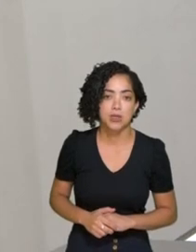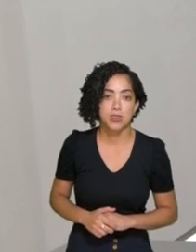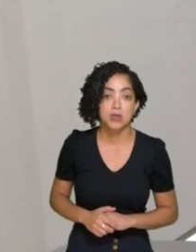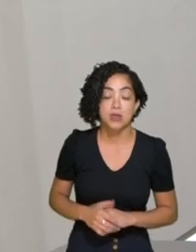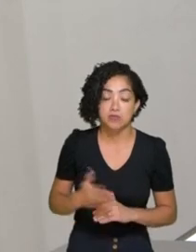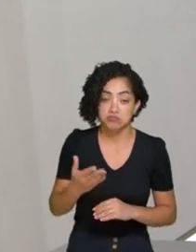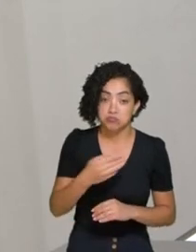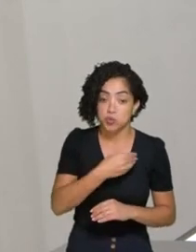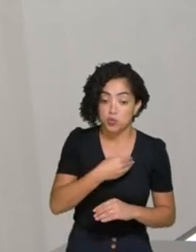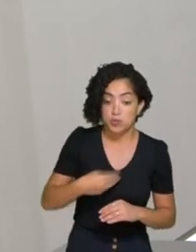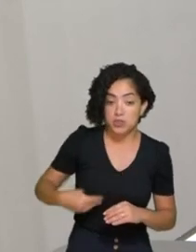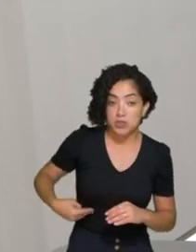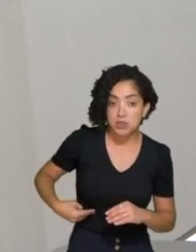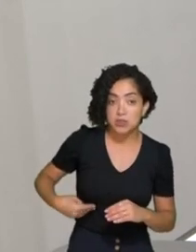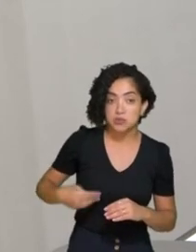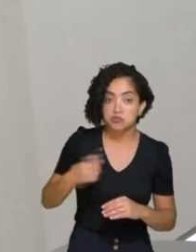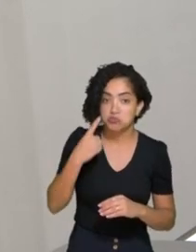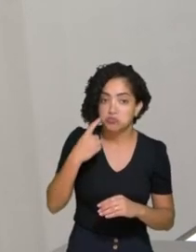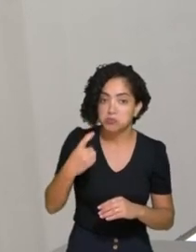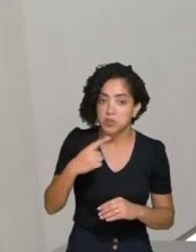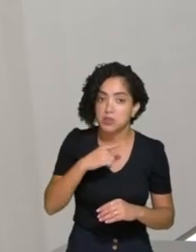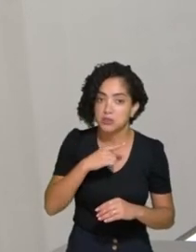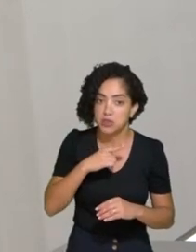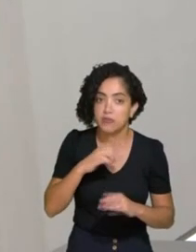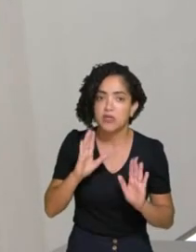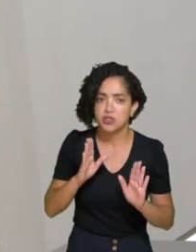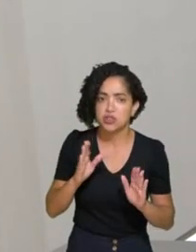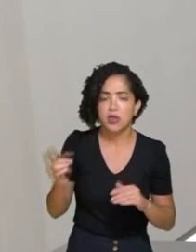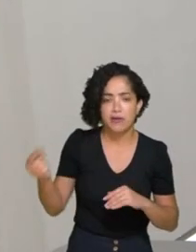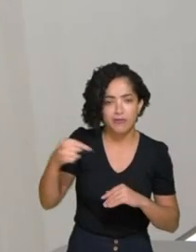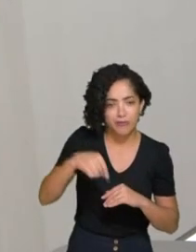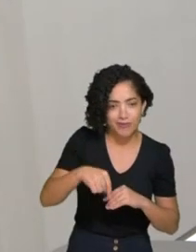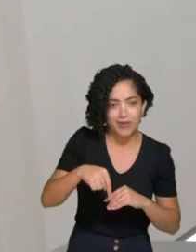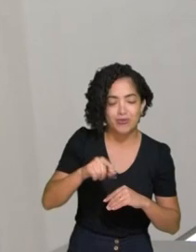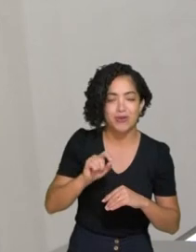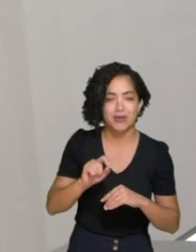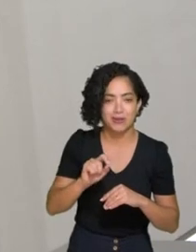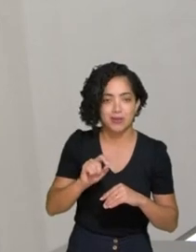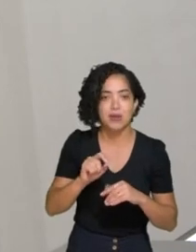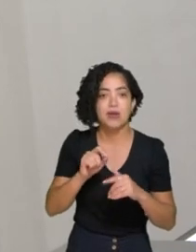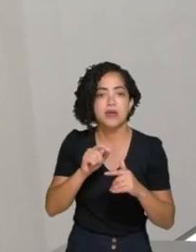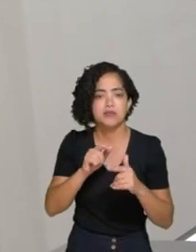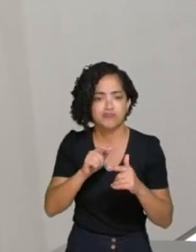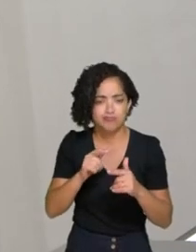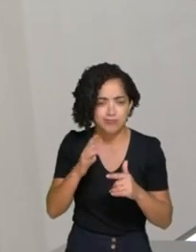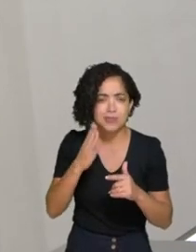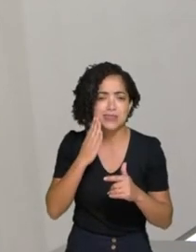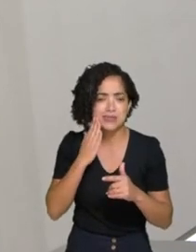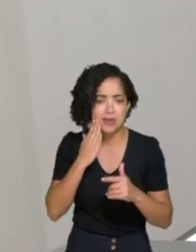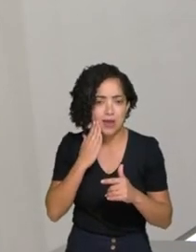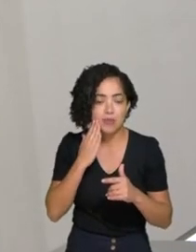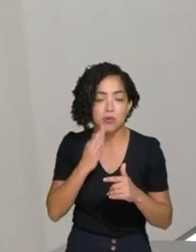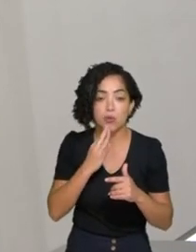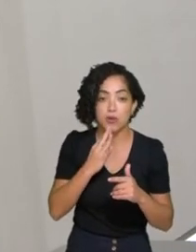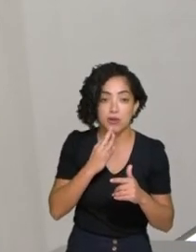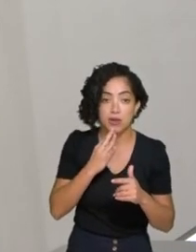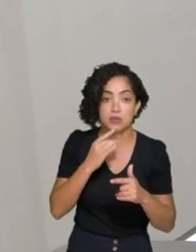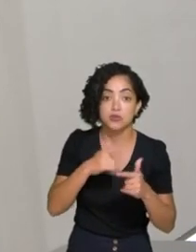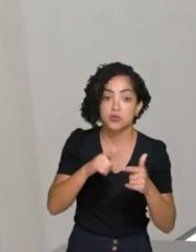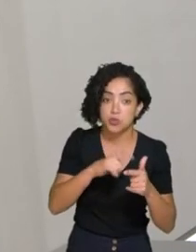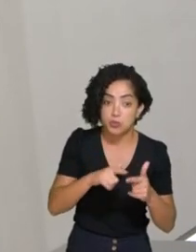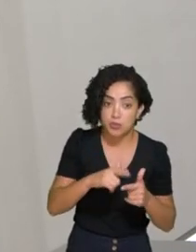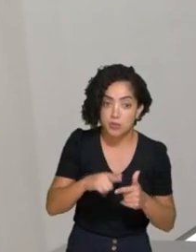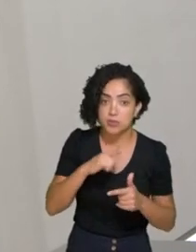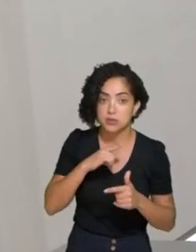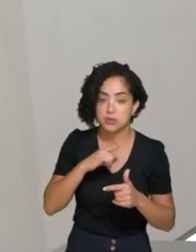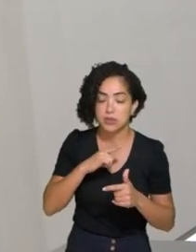mostrou interessado, já esteve aqui no estado e sabe dos problemas que nós temos. Quero aproveitar e agradecer também